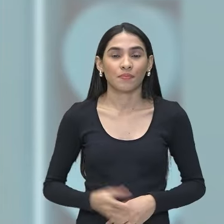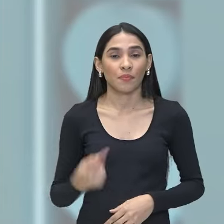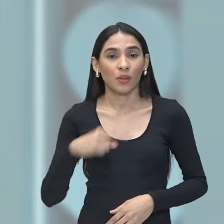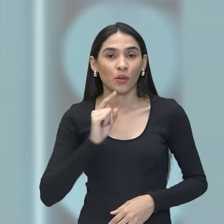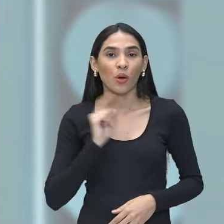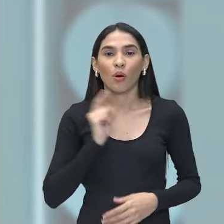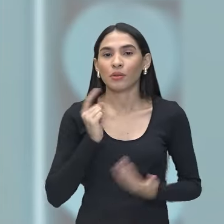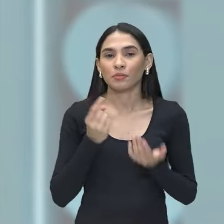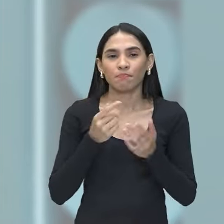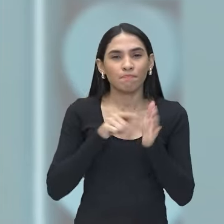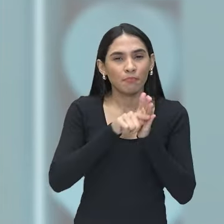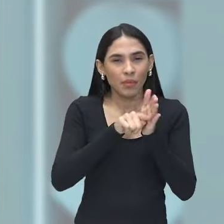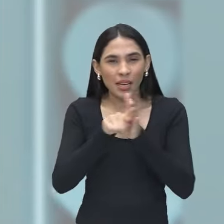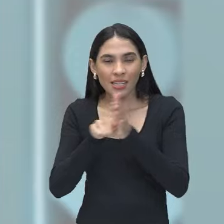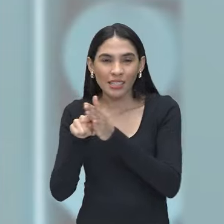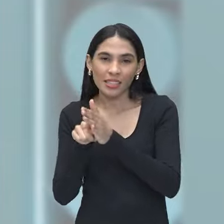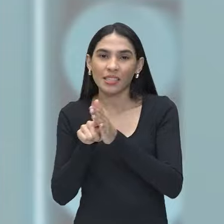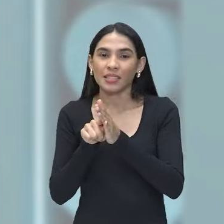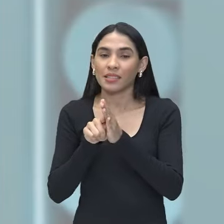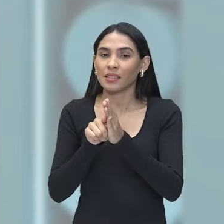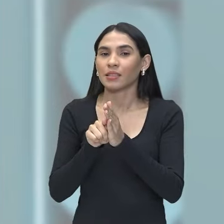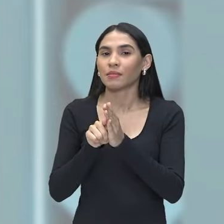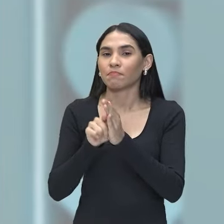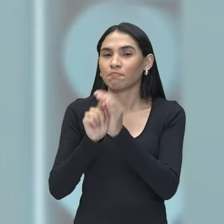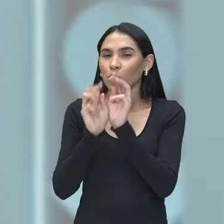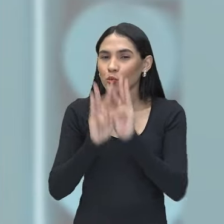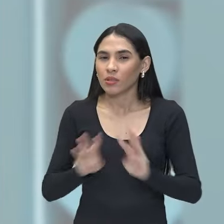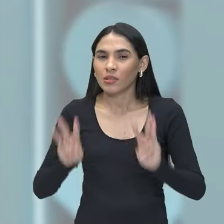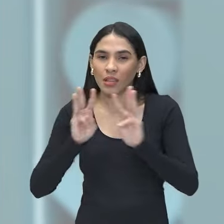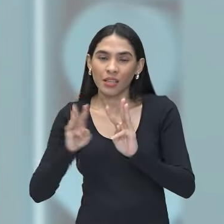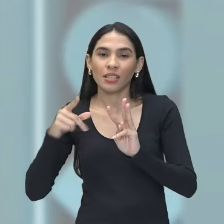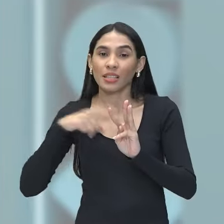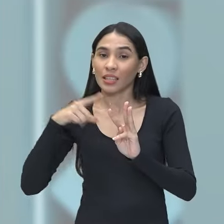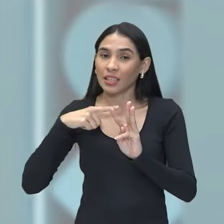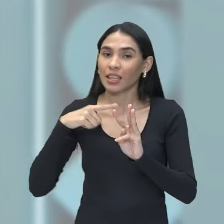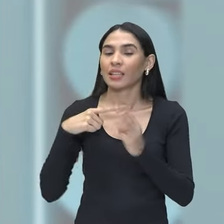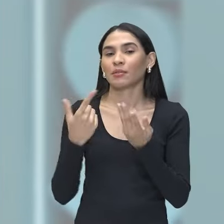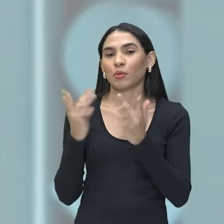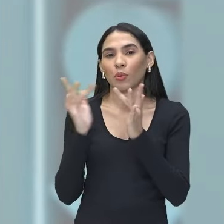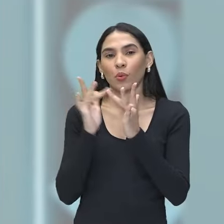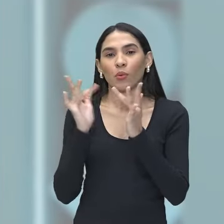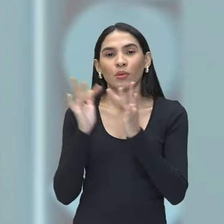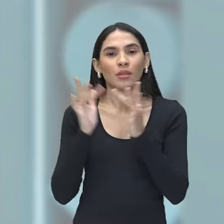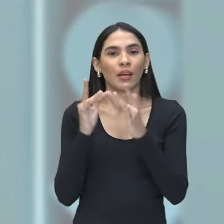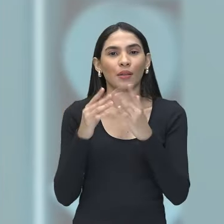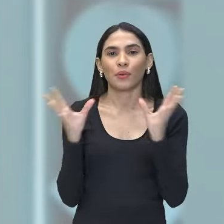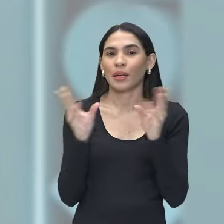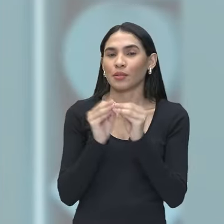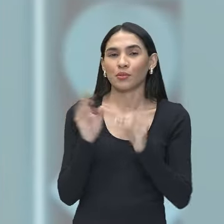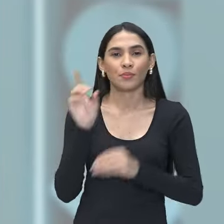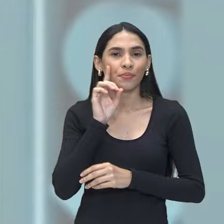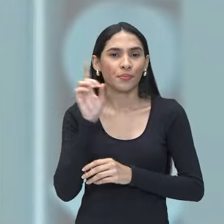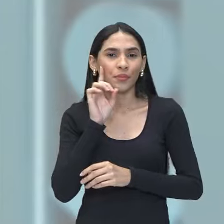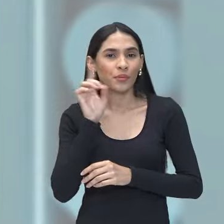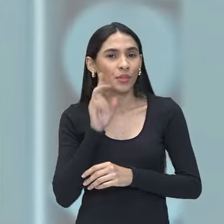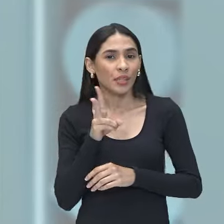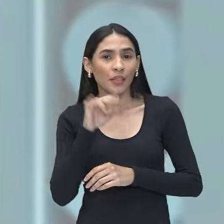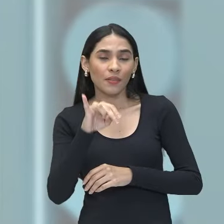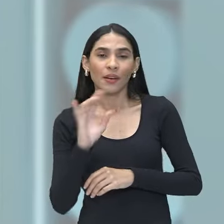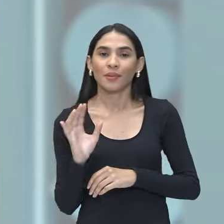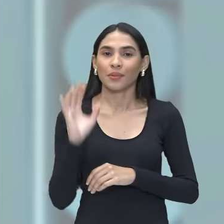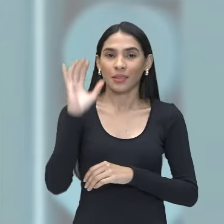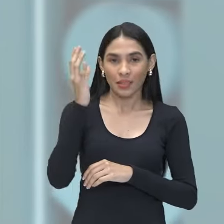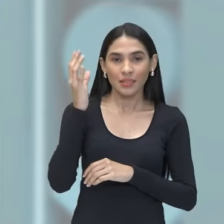acessa aquela página e aí a gente tem acesso ali ao resumo diário daquilo que vai